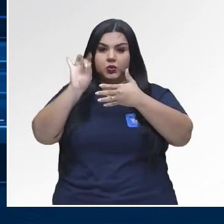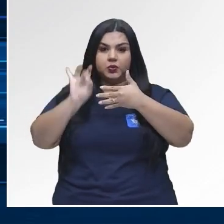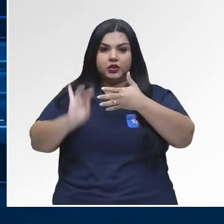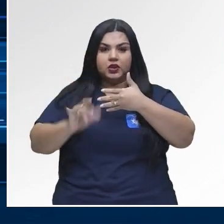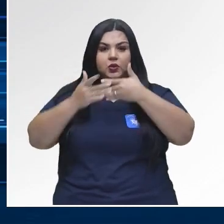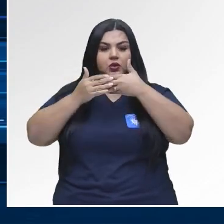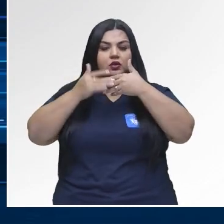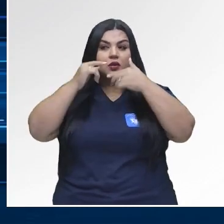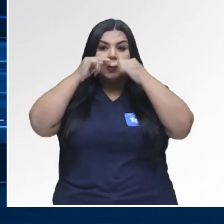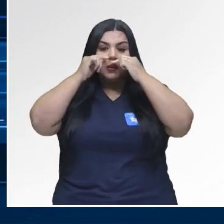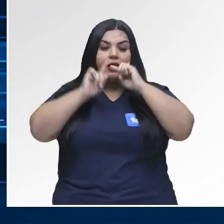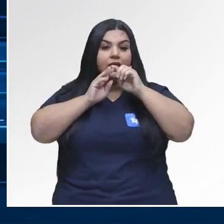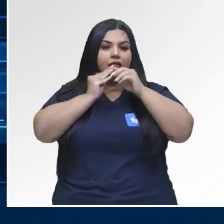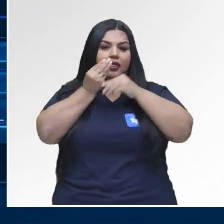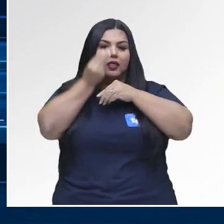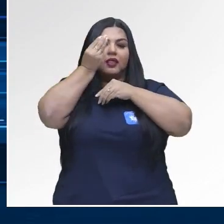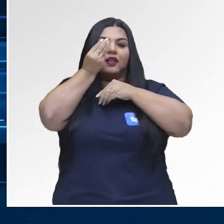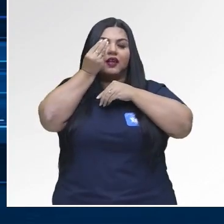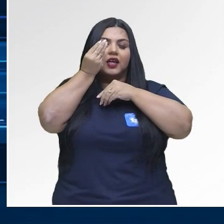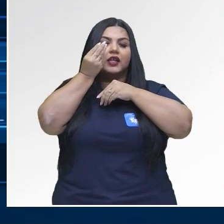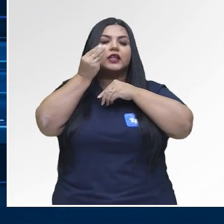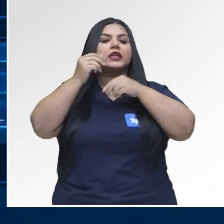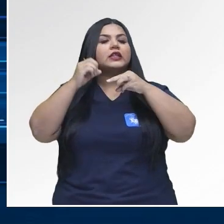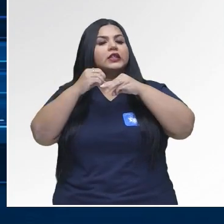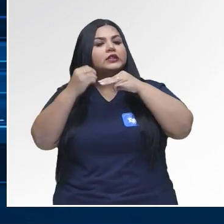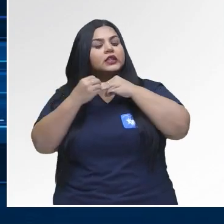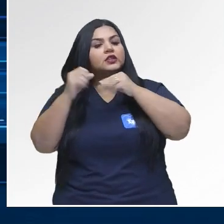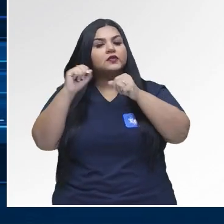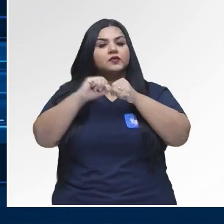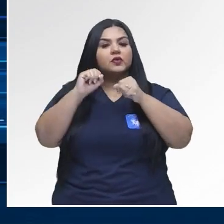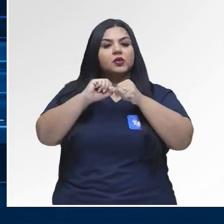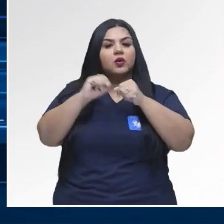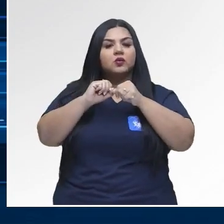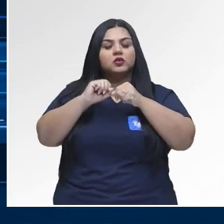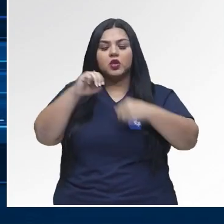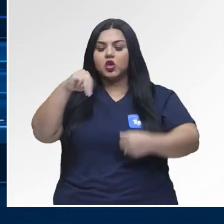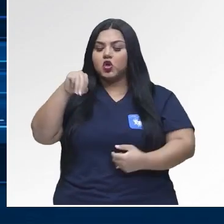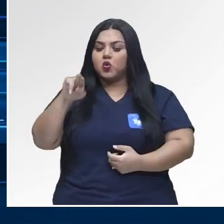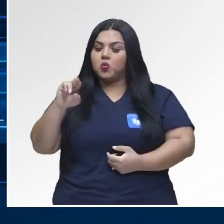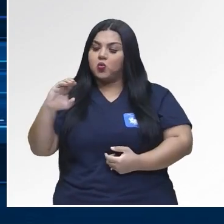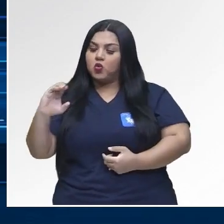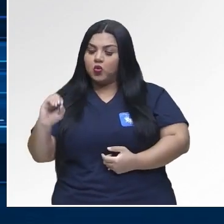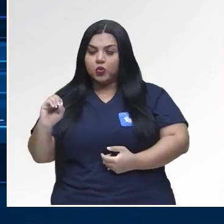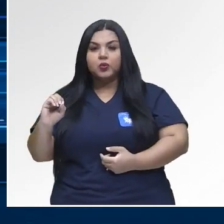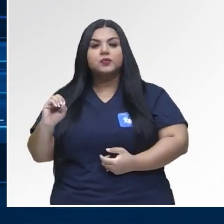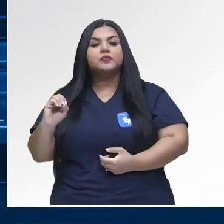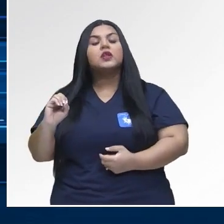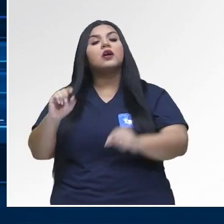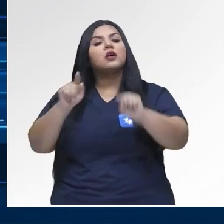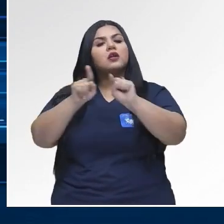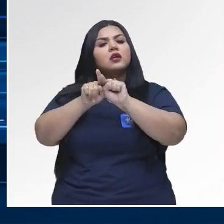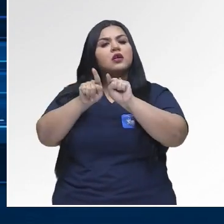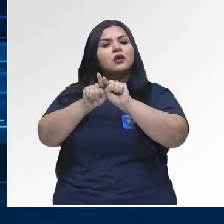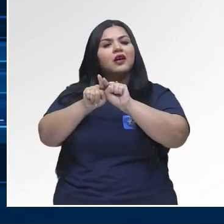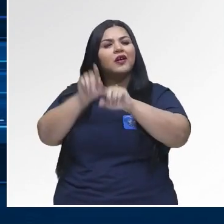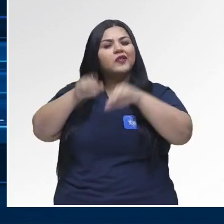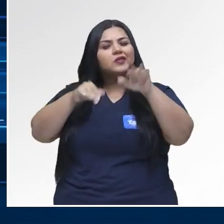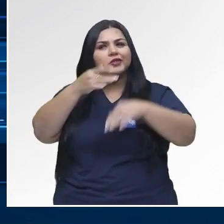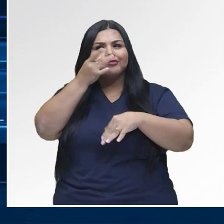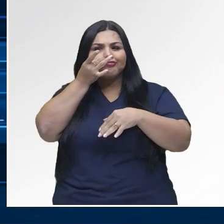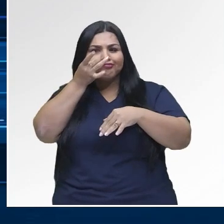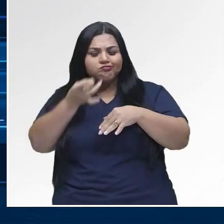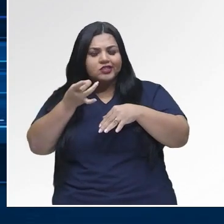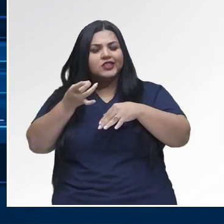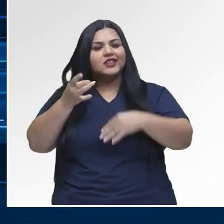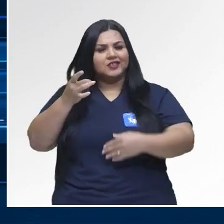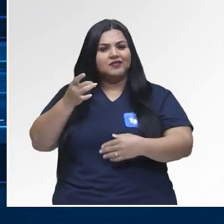tem células que produzem esse muco, né? A gente até chama erroneamente de meleca, mas é um muco